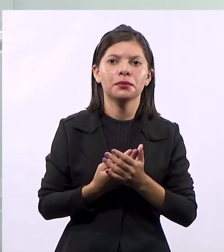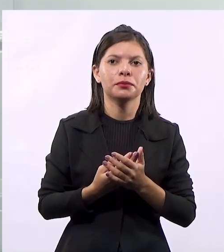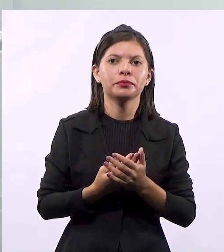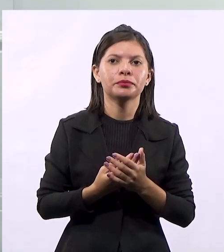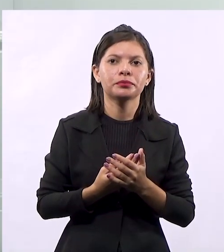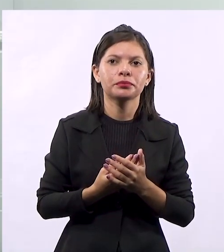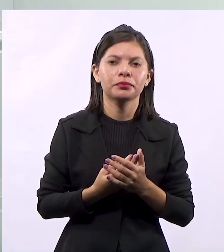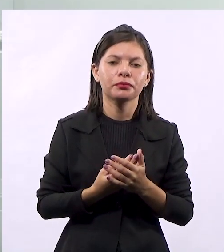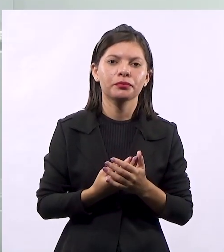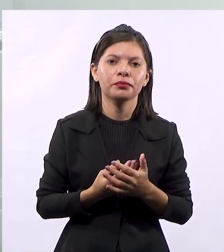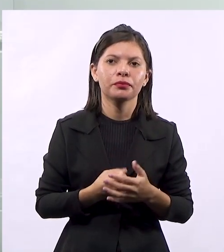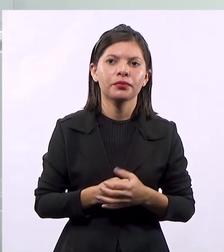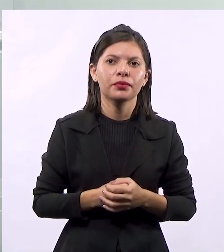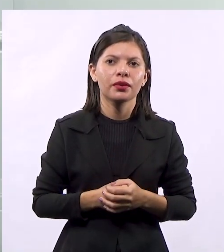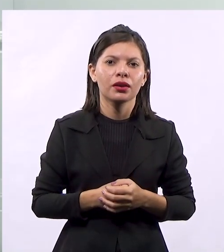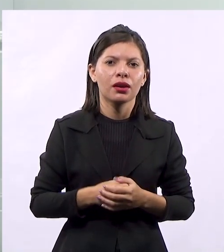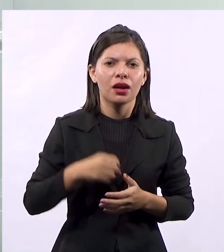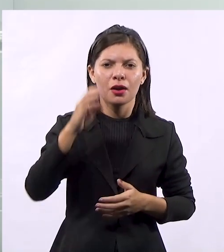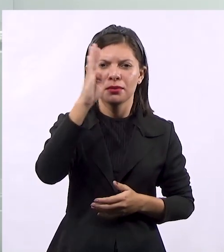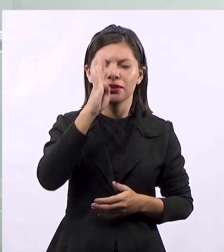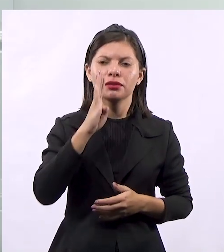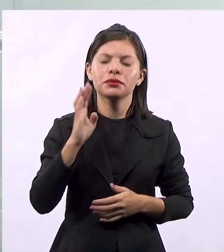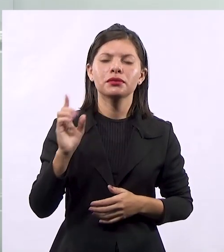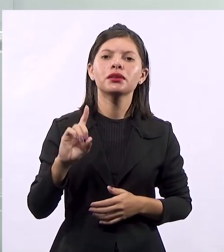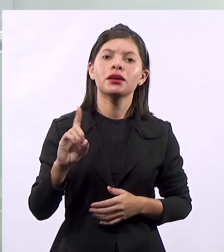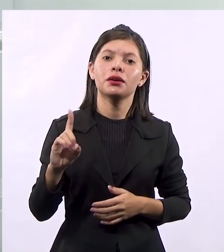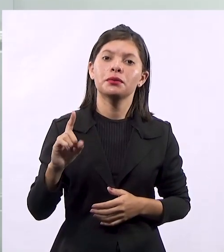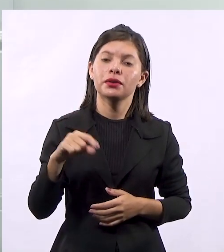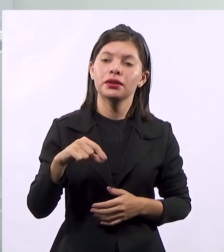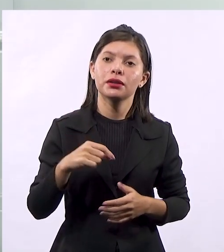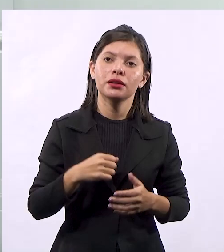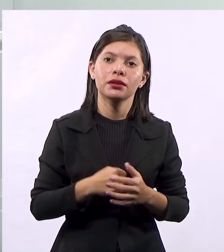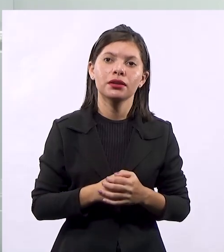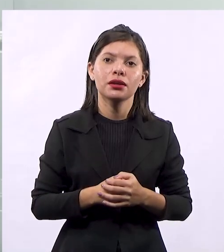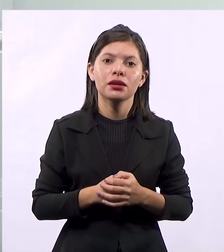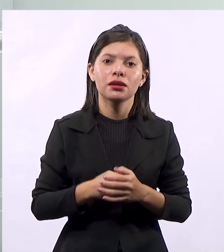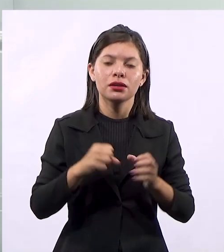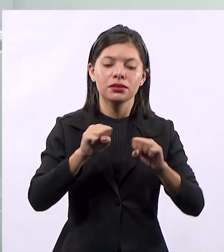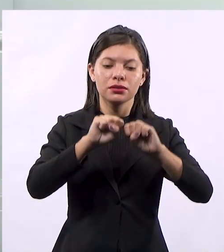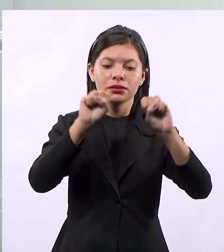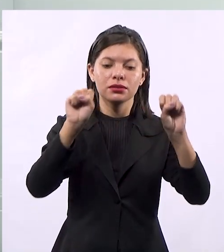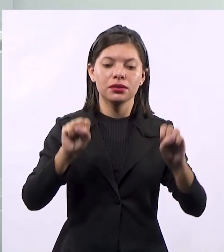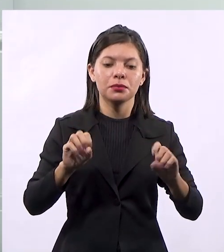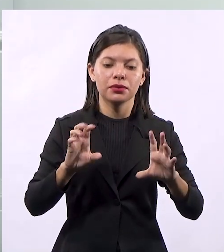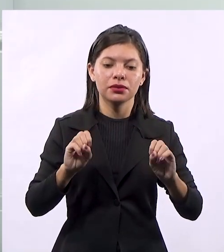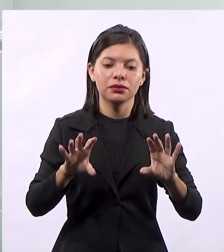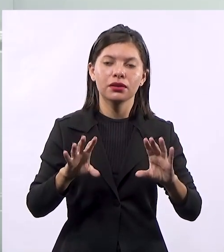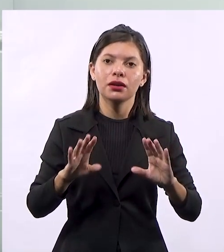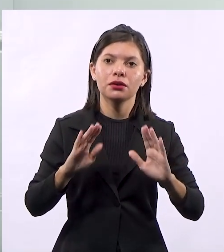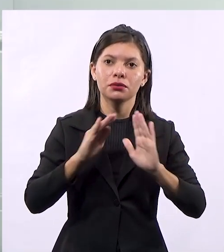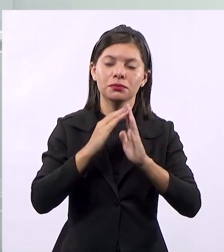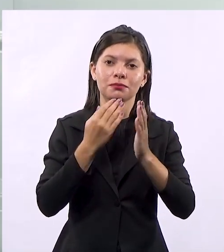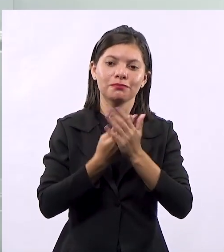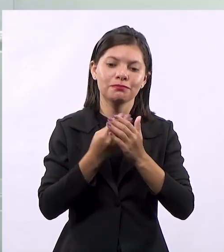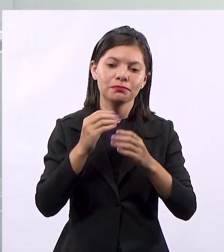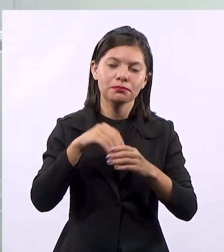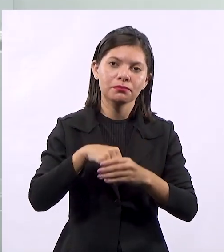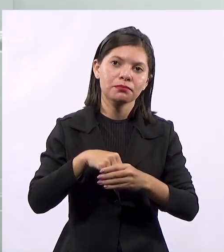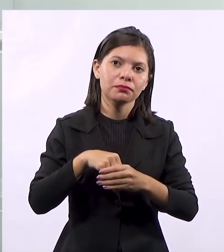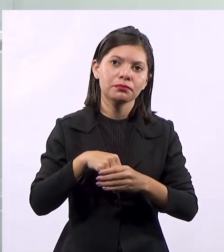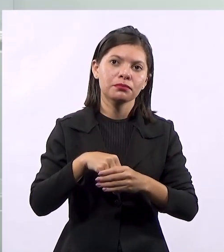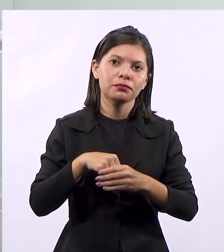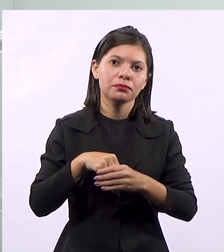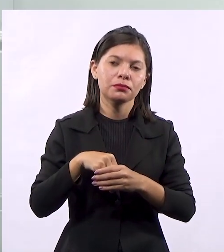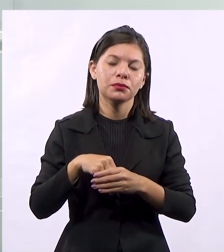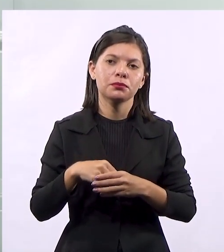seu sistema educacional, tá bom? Quando eu falo sistema educacional, não estou falando aqui especificamente do sistema educacional enquanto